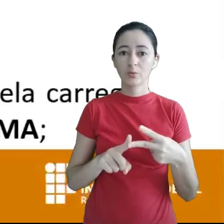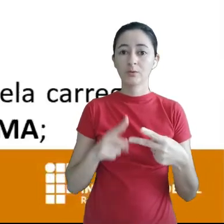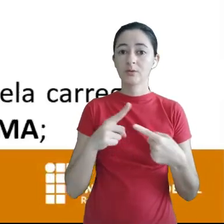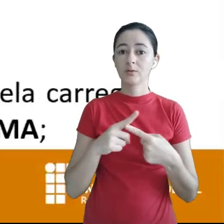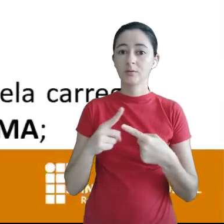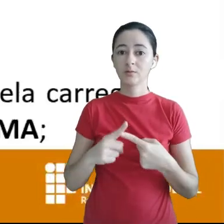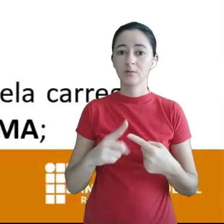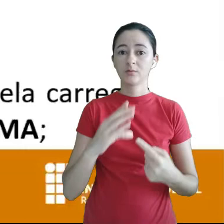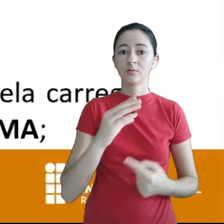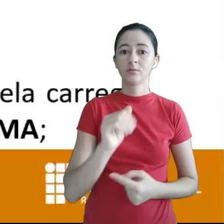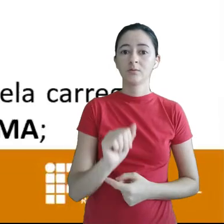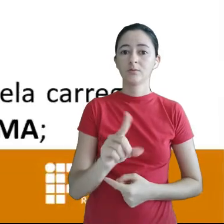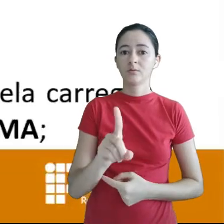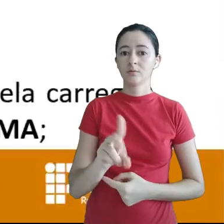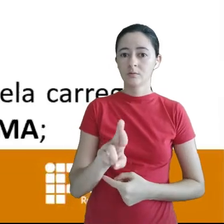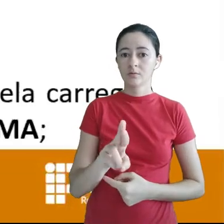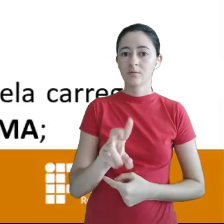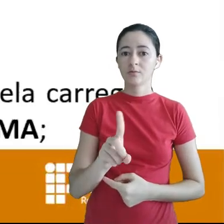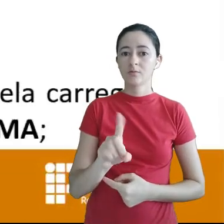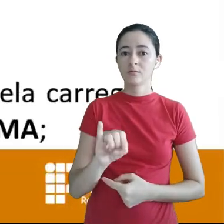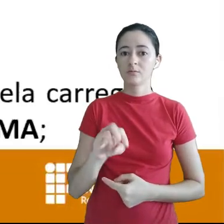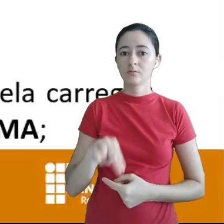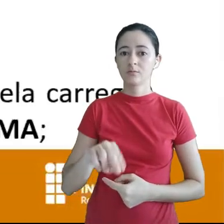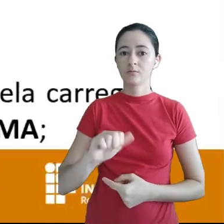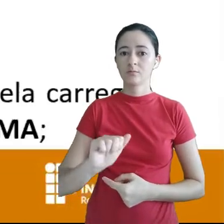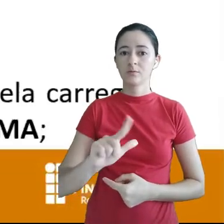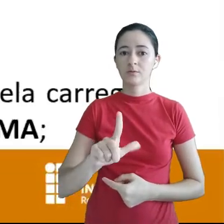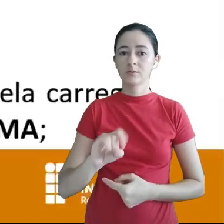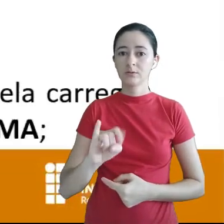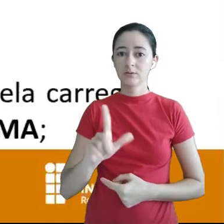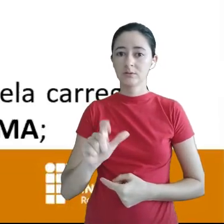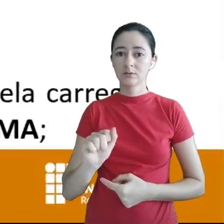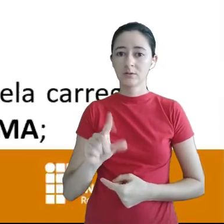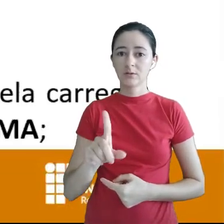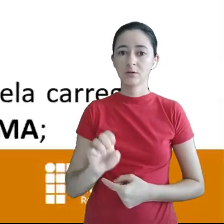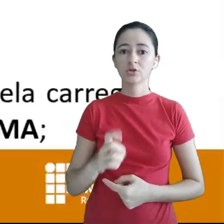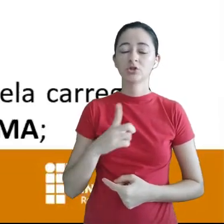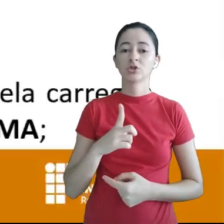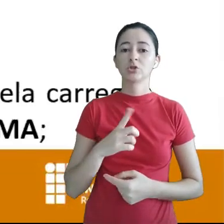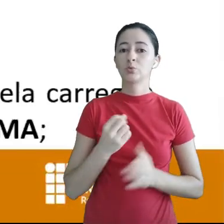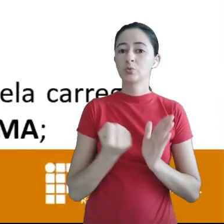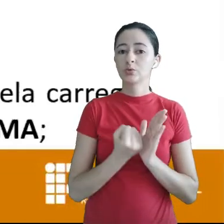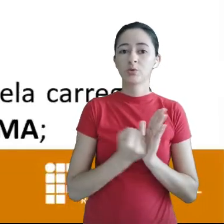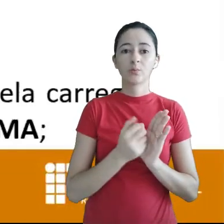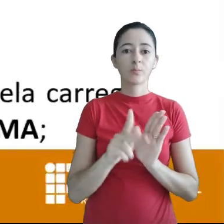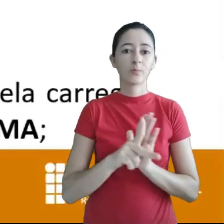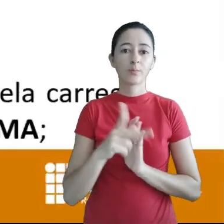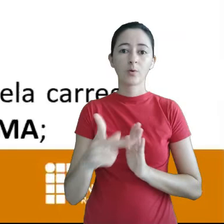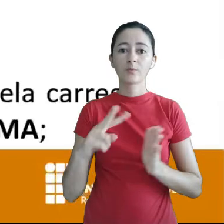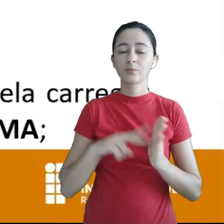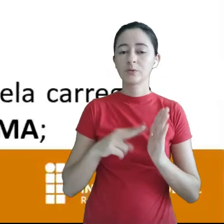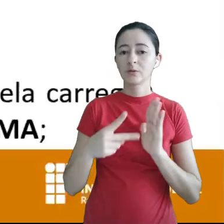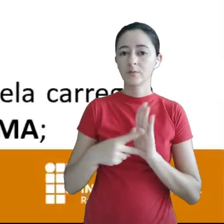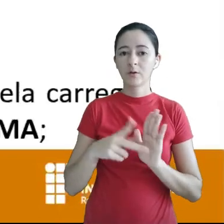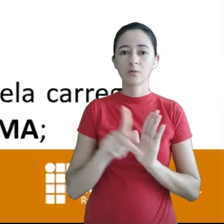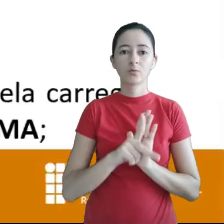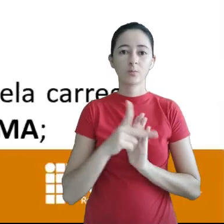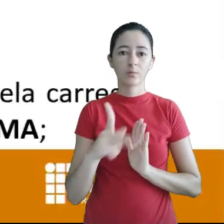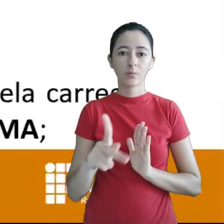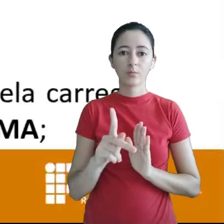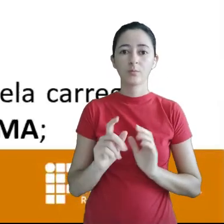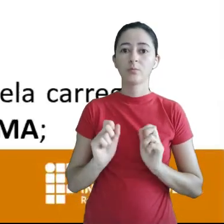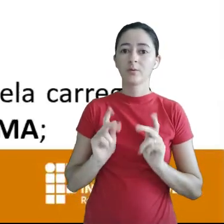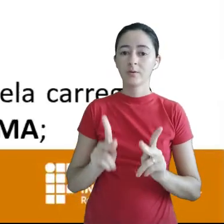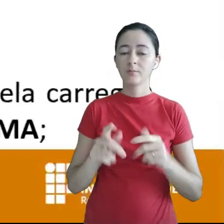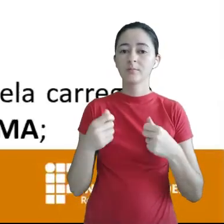temos dois tipos de cardinalidade. E cada cardinalidade tem símbolos específicos. E cada símbolo significa uma coisa